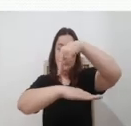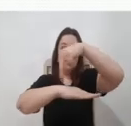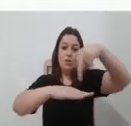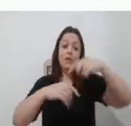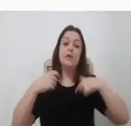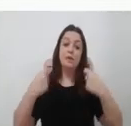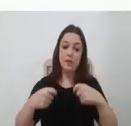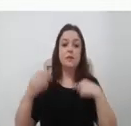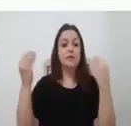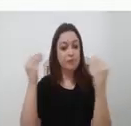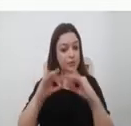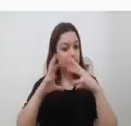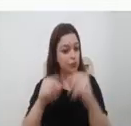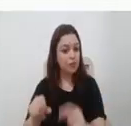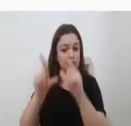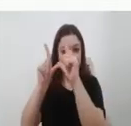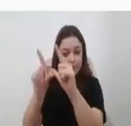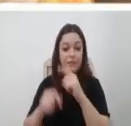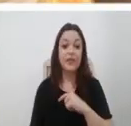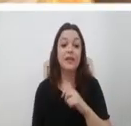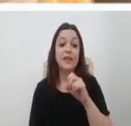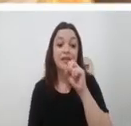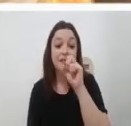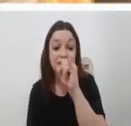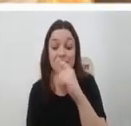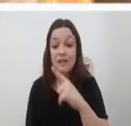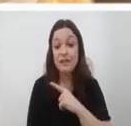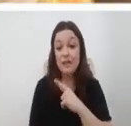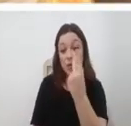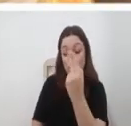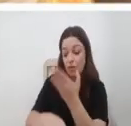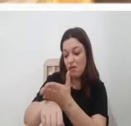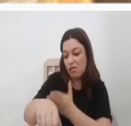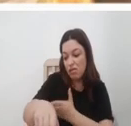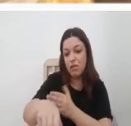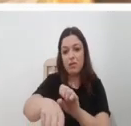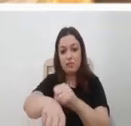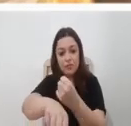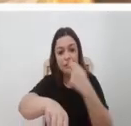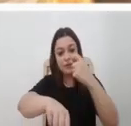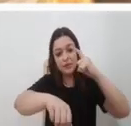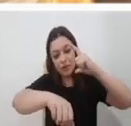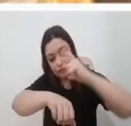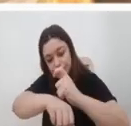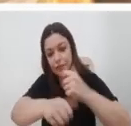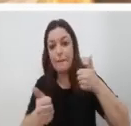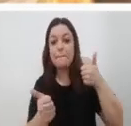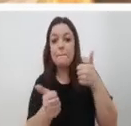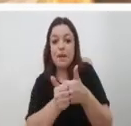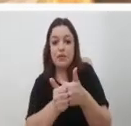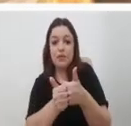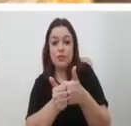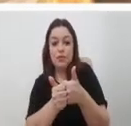as fotografias a identificação. E caso exista alguma lesão do animal, é